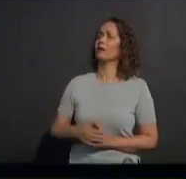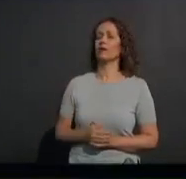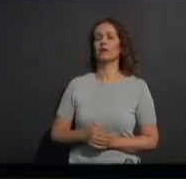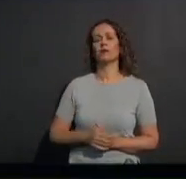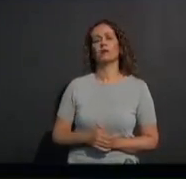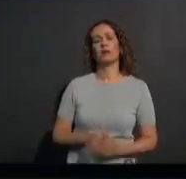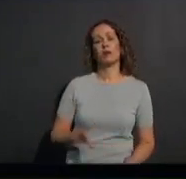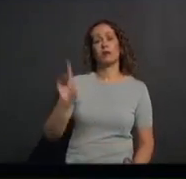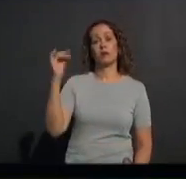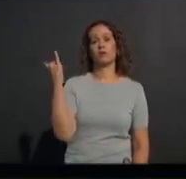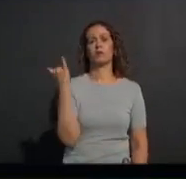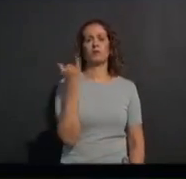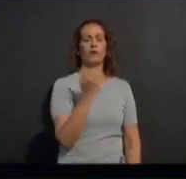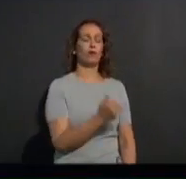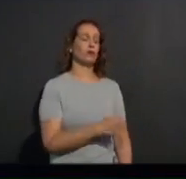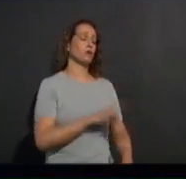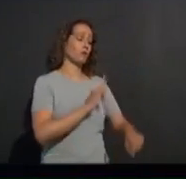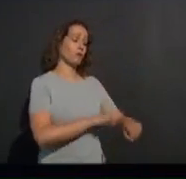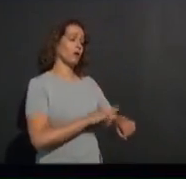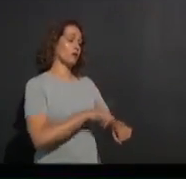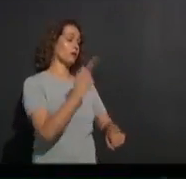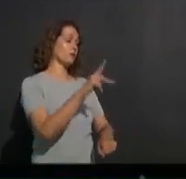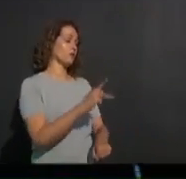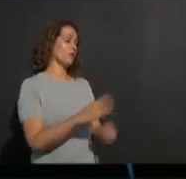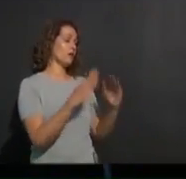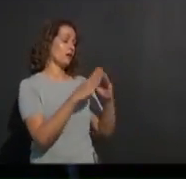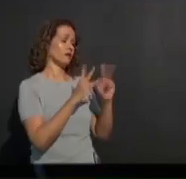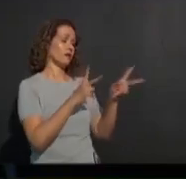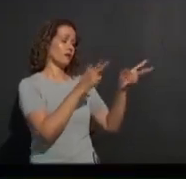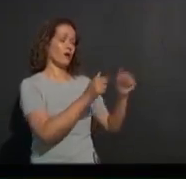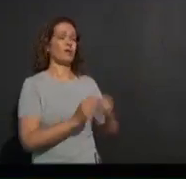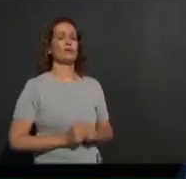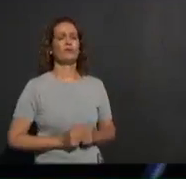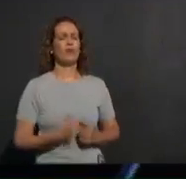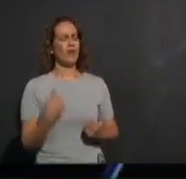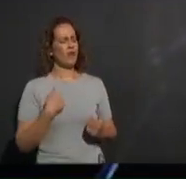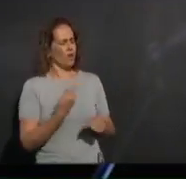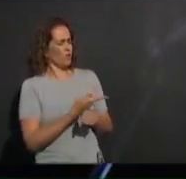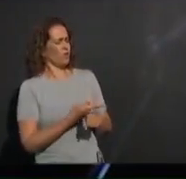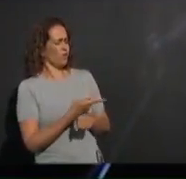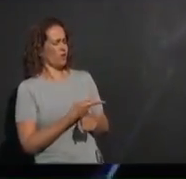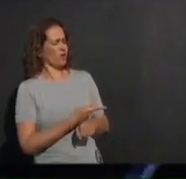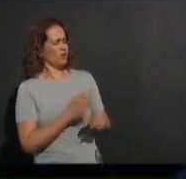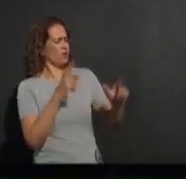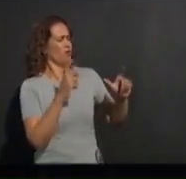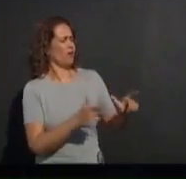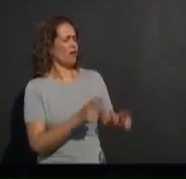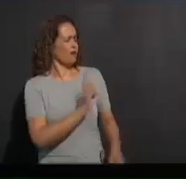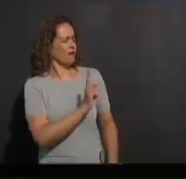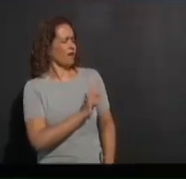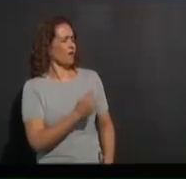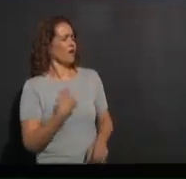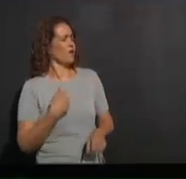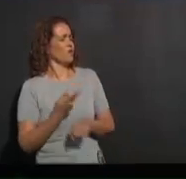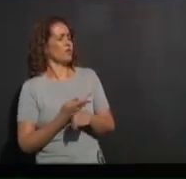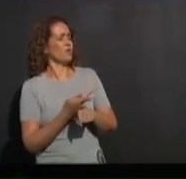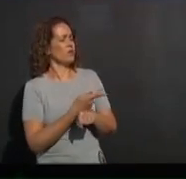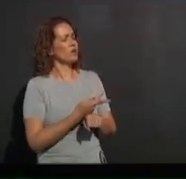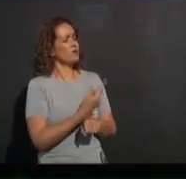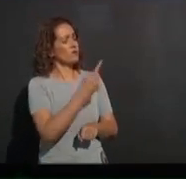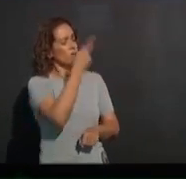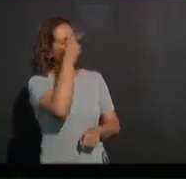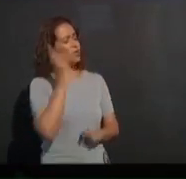Eu não estou procurando um lugar, eu estou procurando um coração adorador, alguém doido comigo. Eu estou procurando alguém que vai clamar o meu nome.